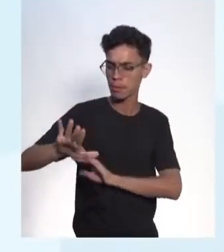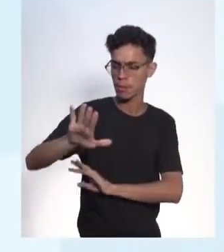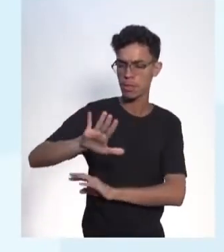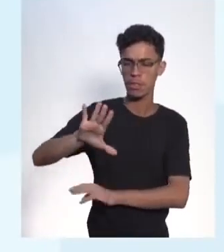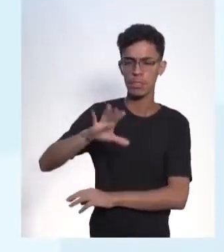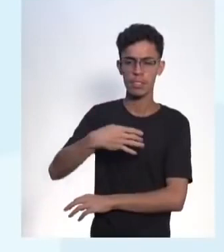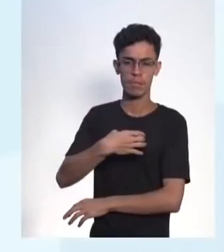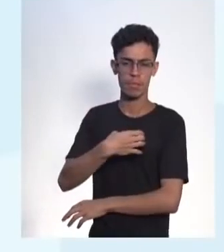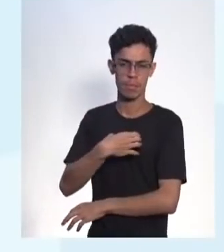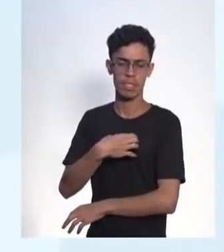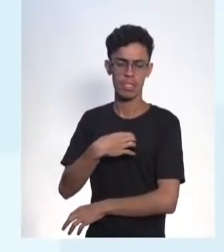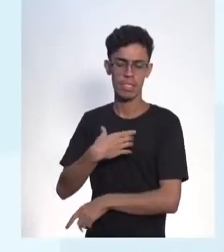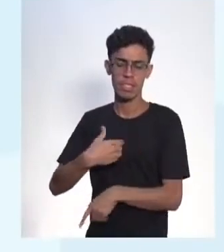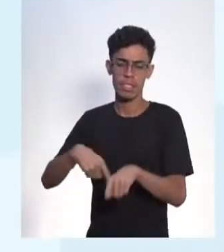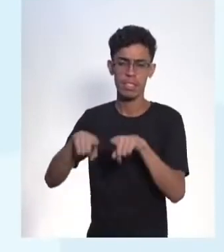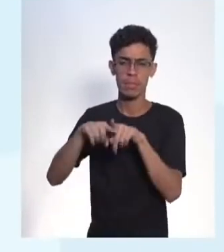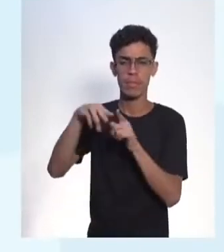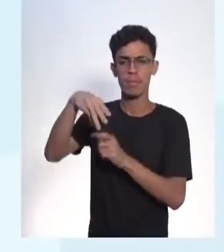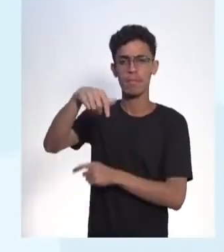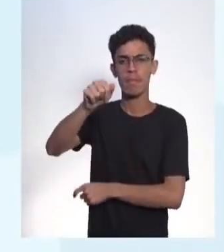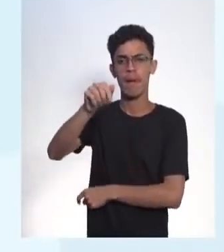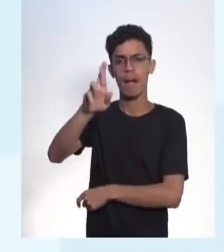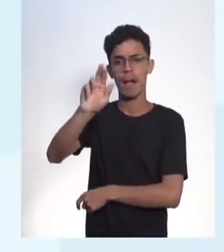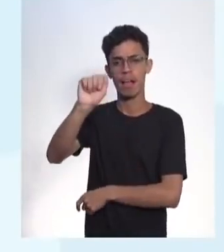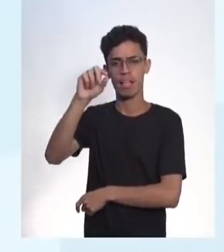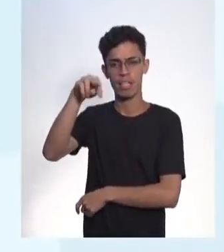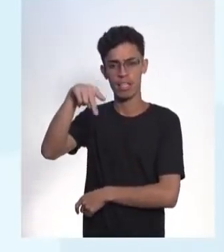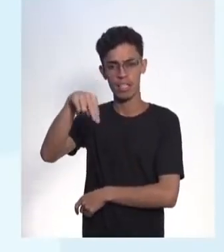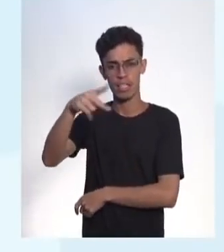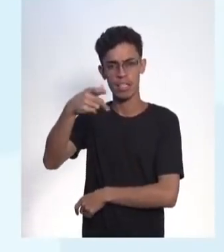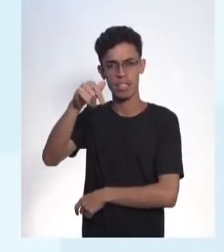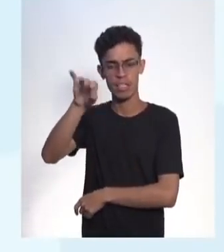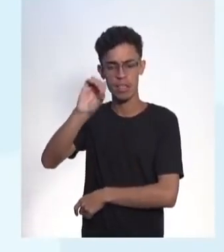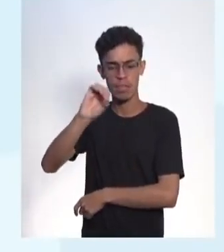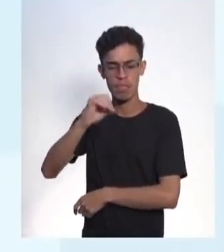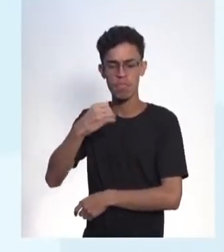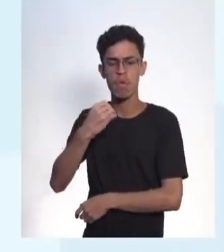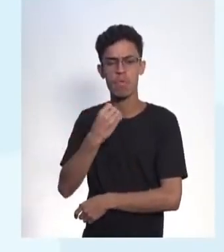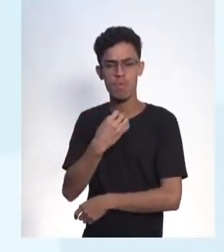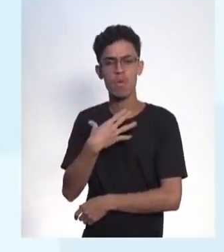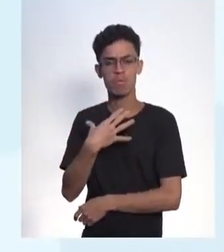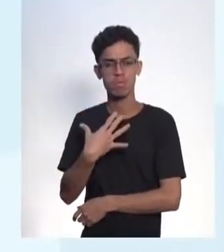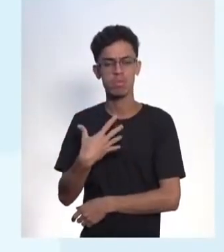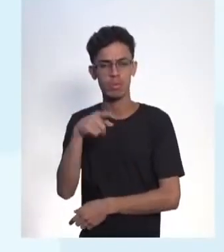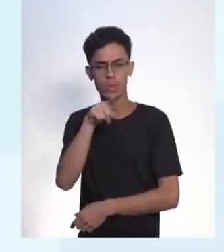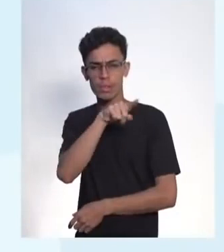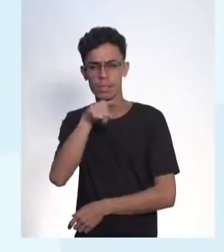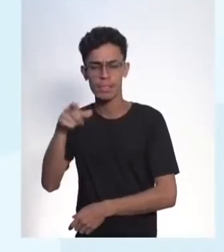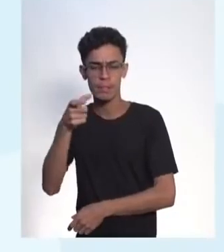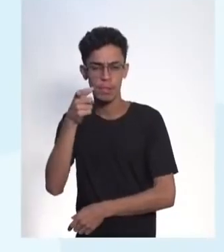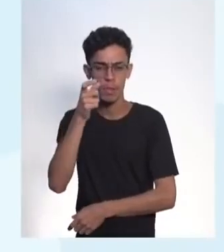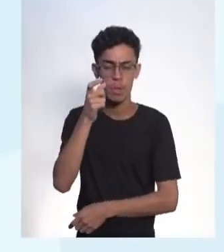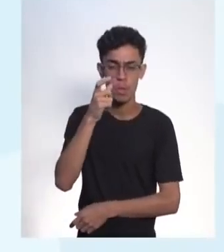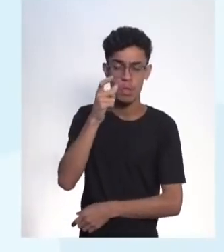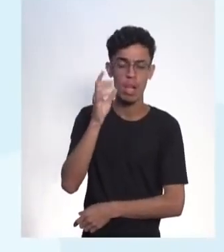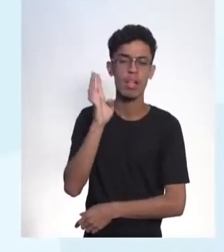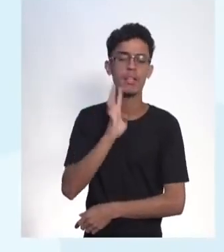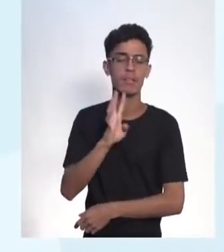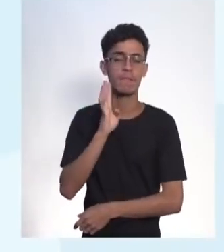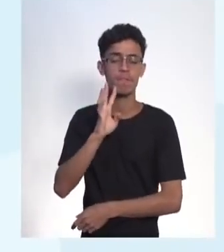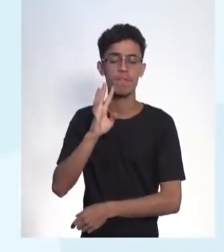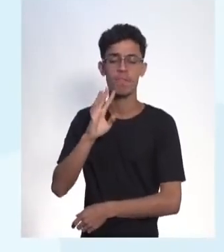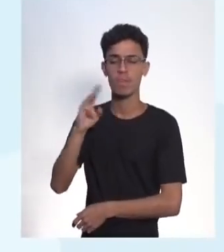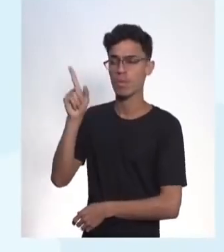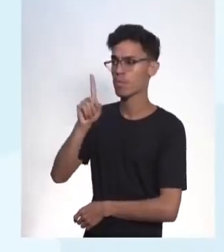no Maranhão e na Bahia. Excelente análise que vocês fizeram. Muito legal essa atividade com o